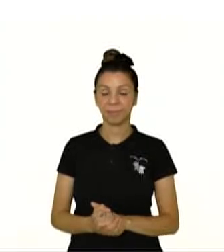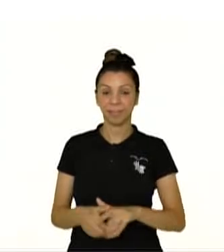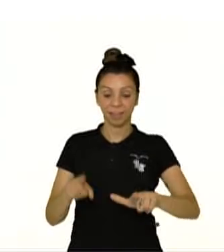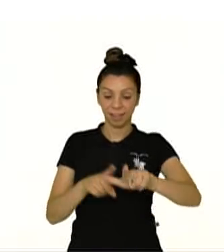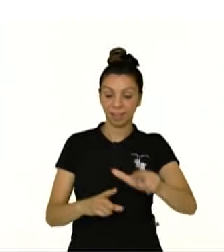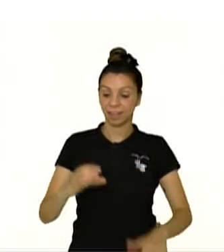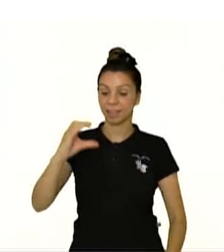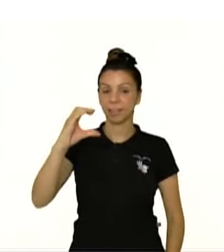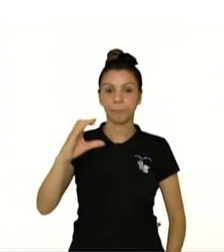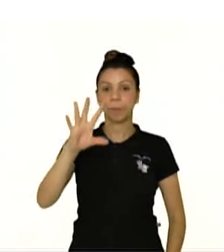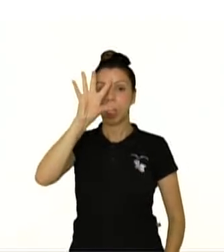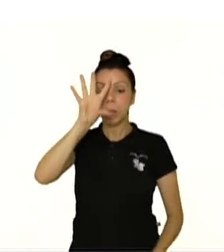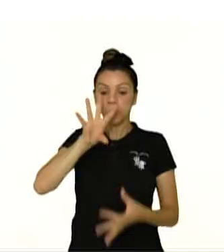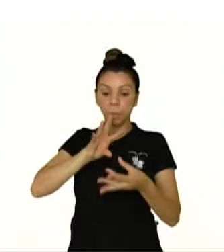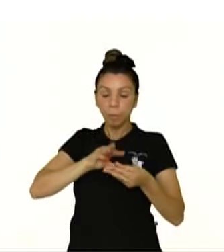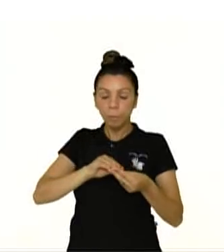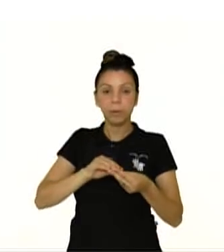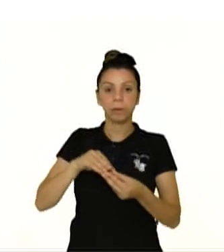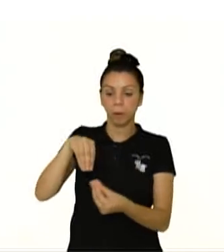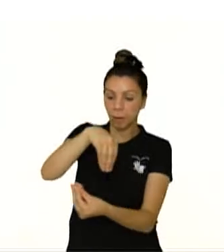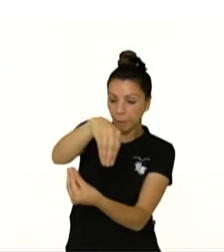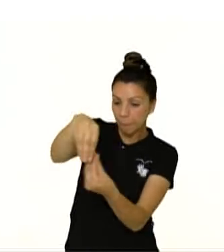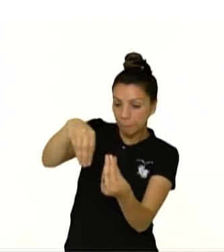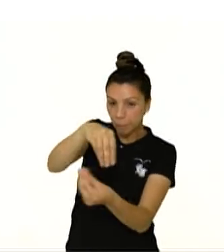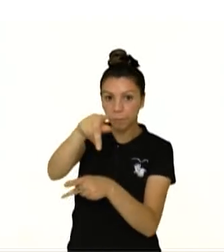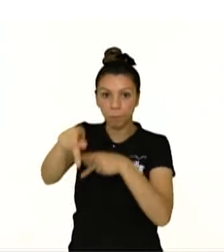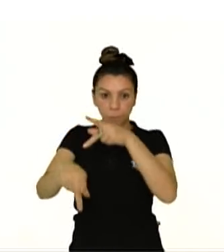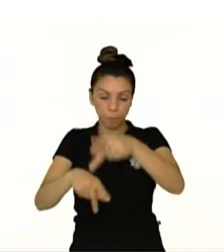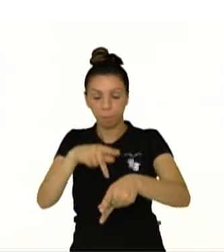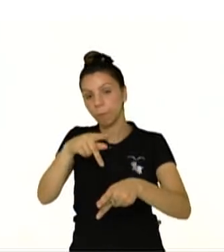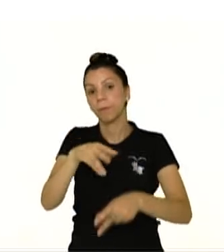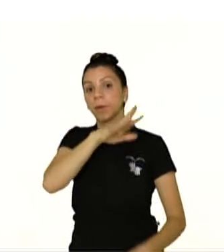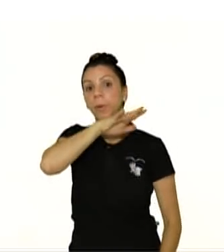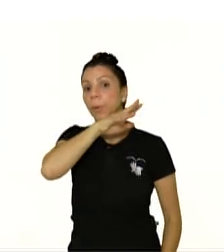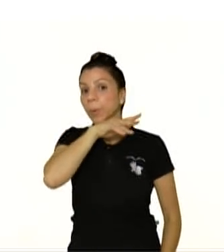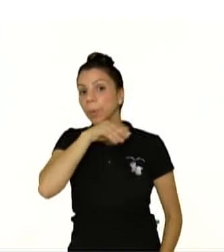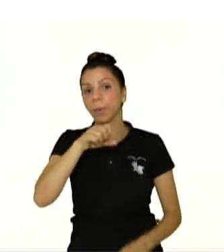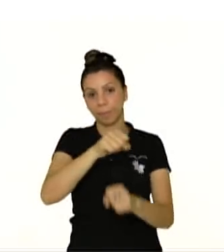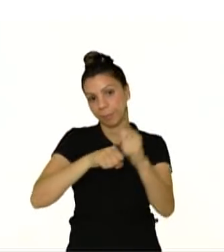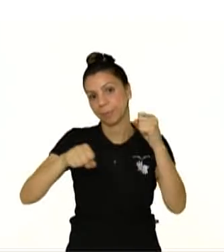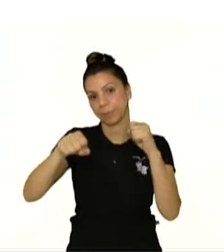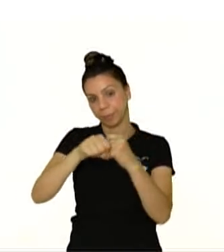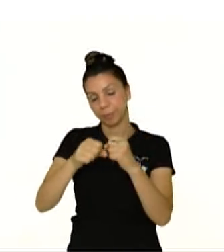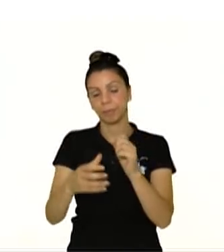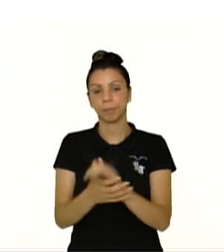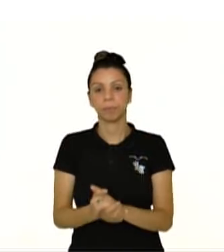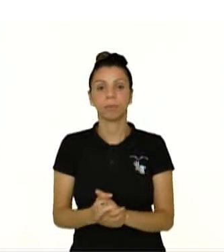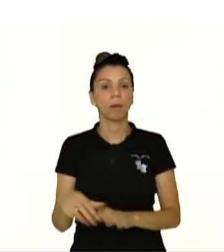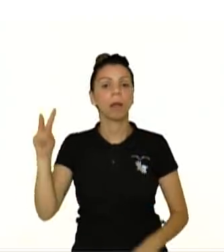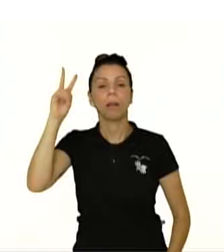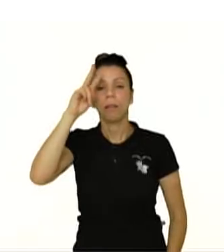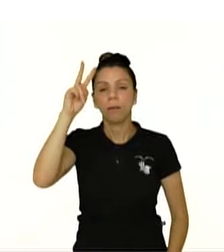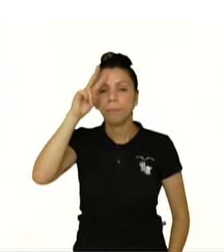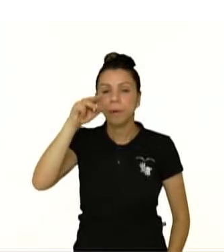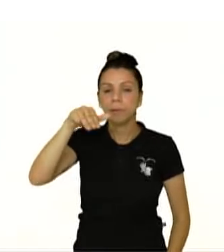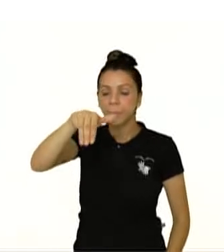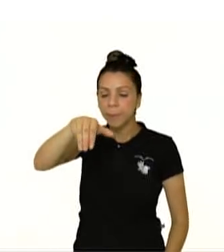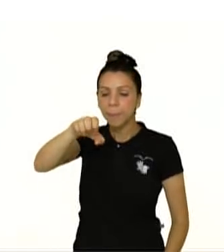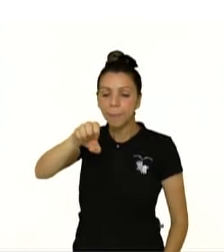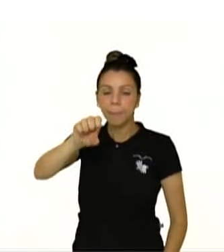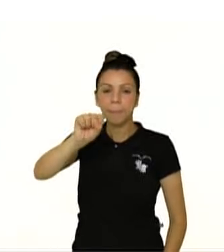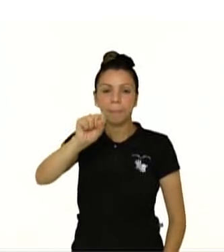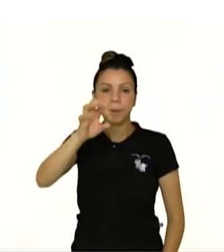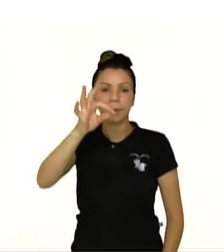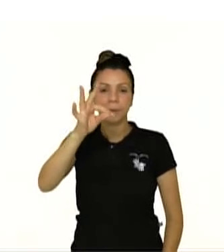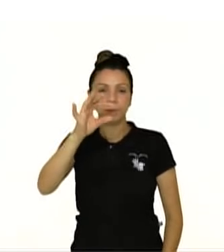C. Entendiam que a mestiçagem era algo negativo para a sociedade. Lembrando, esse termo mestiçagem, nós